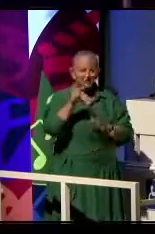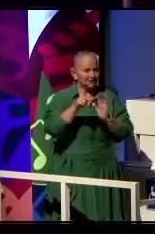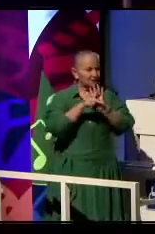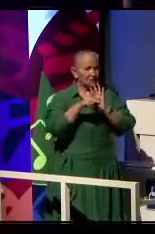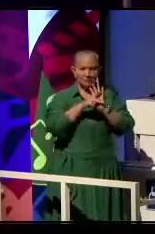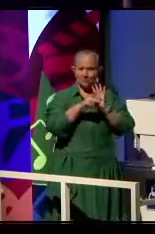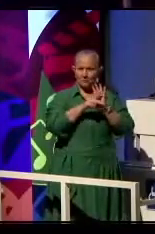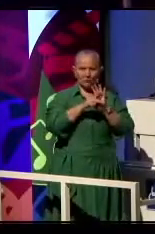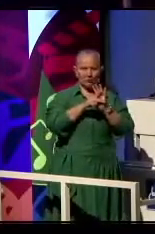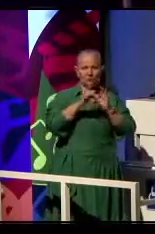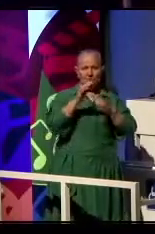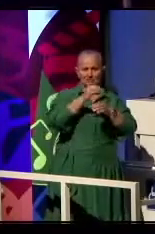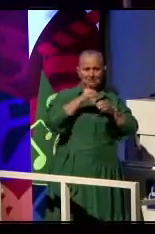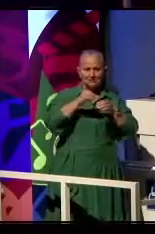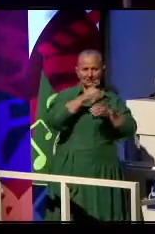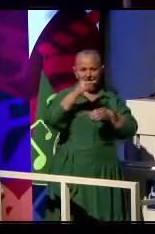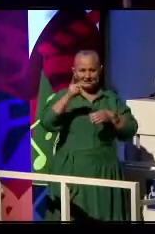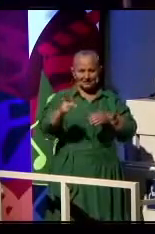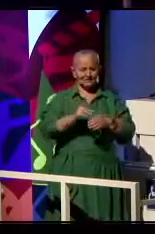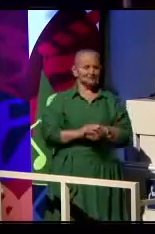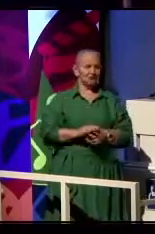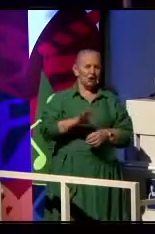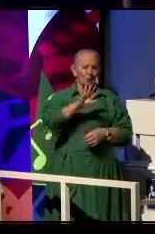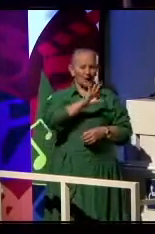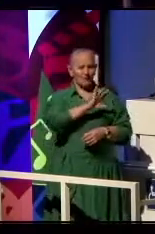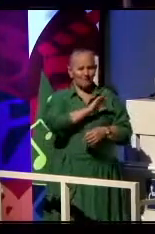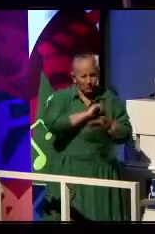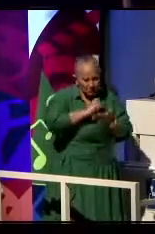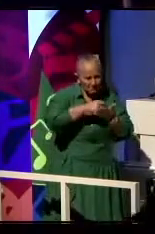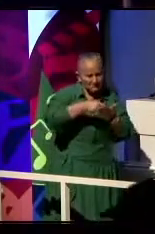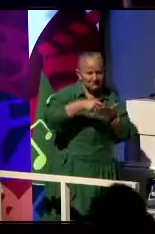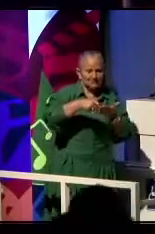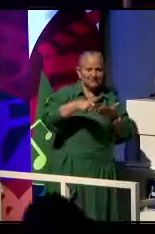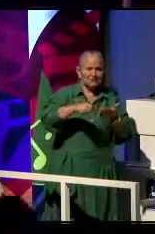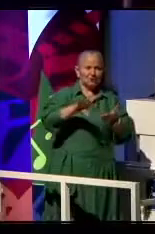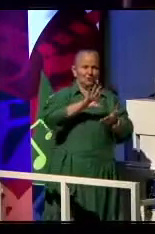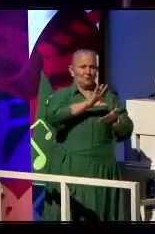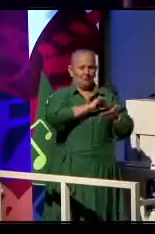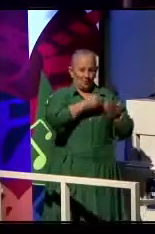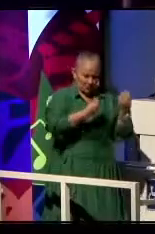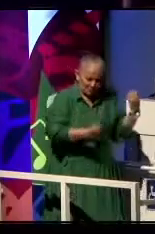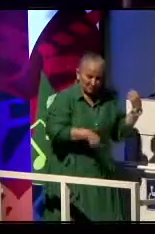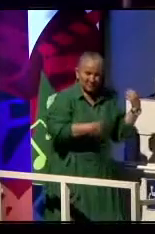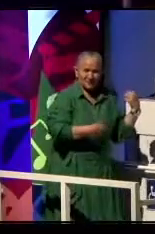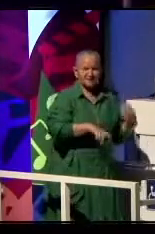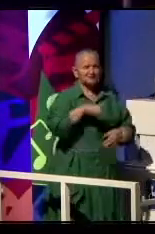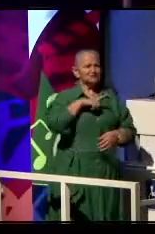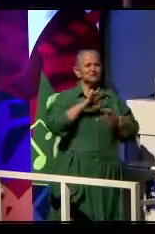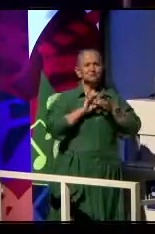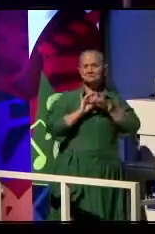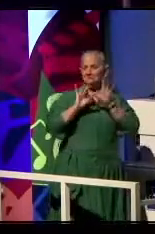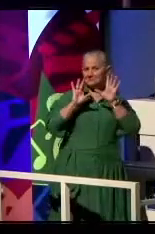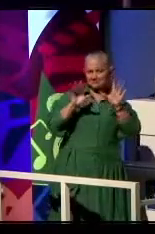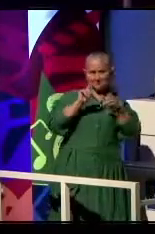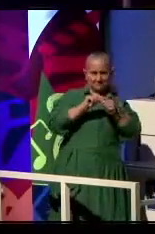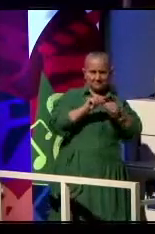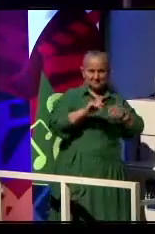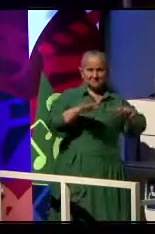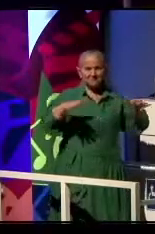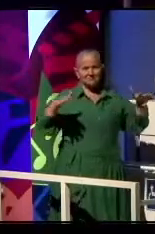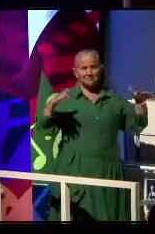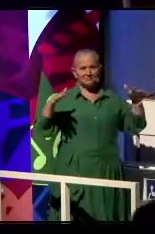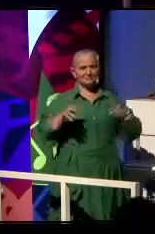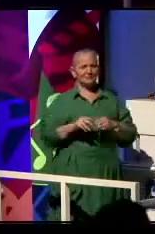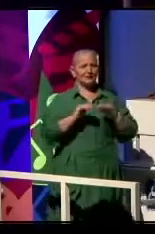o amor deles e a criatividade. E havia essa liberdade de criar. Então, o Milton deu a eles essa